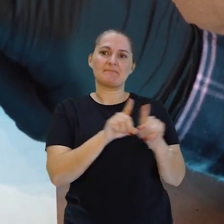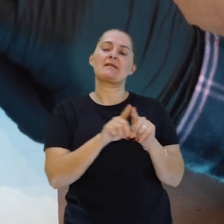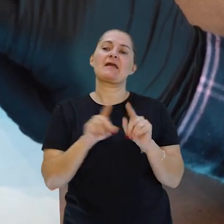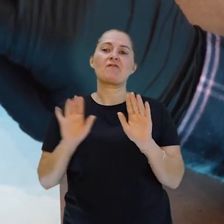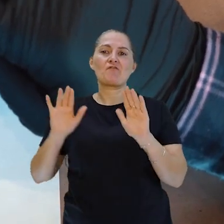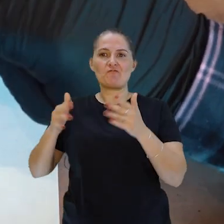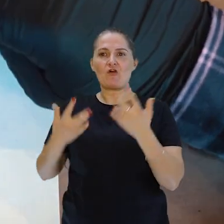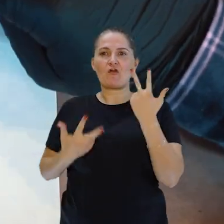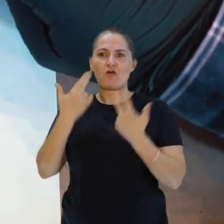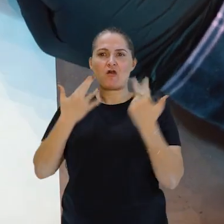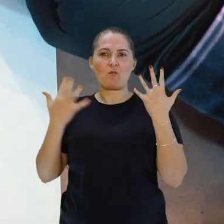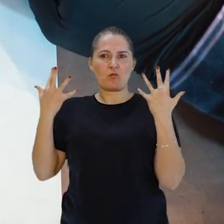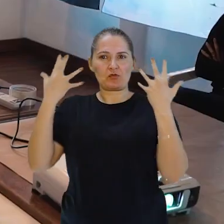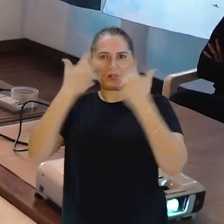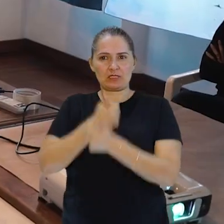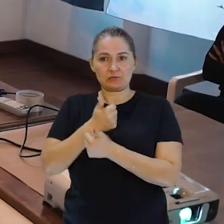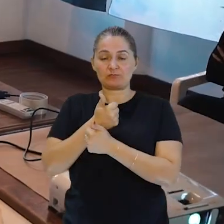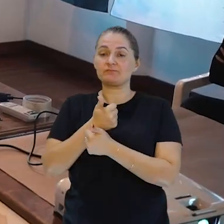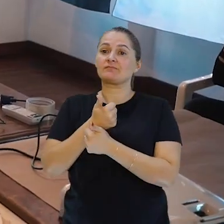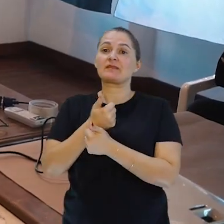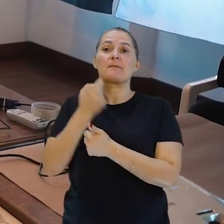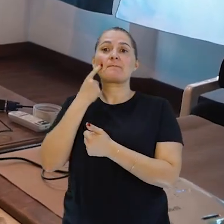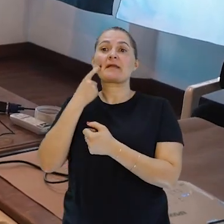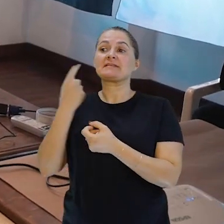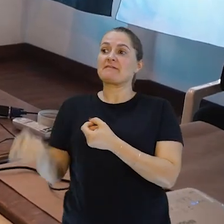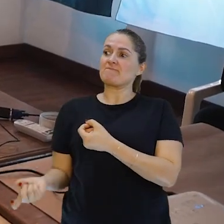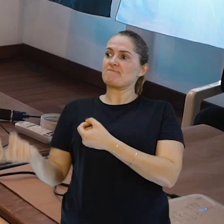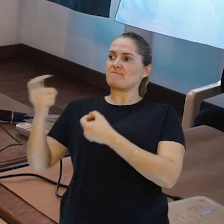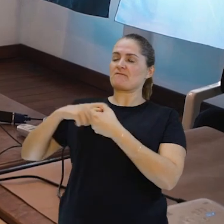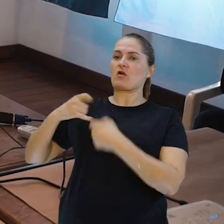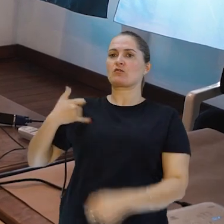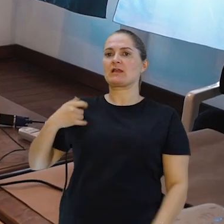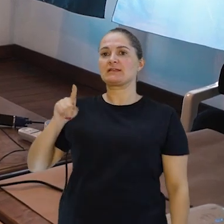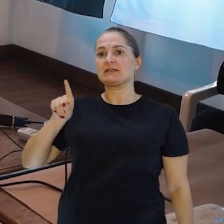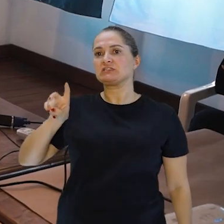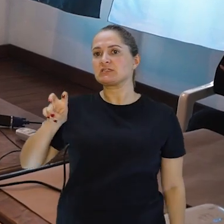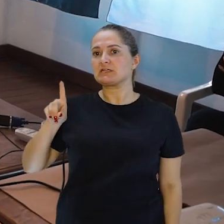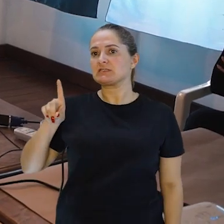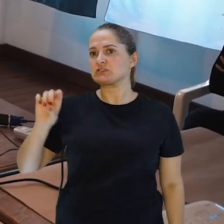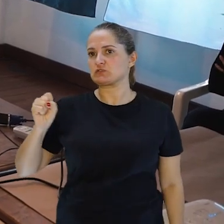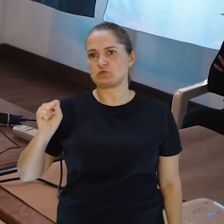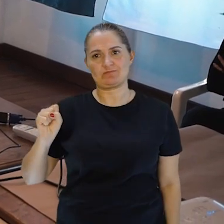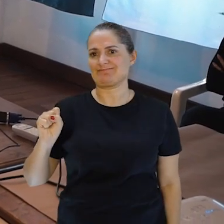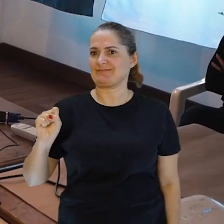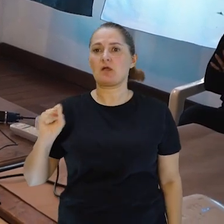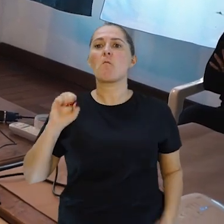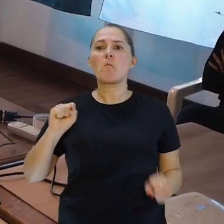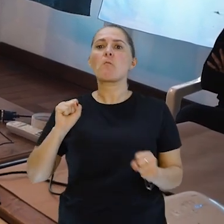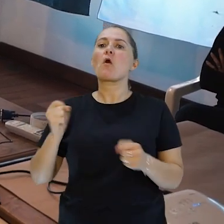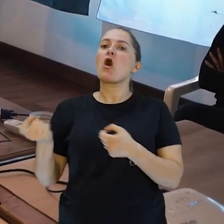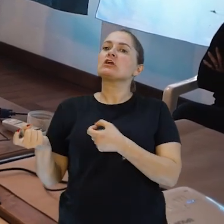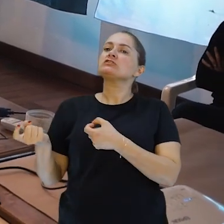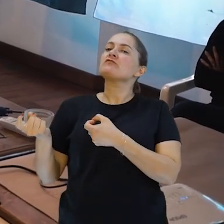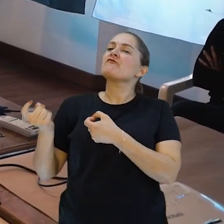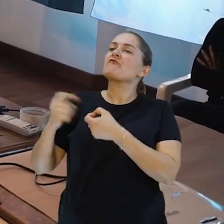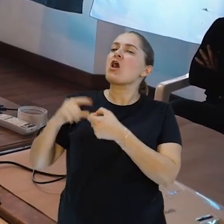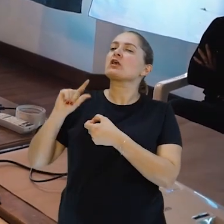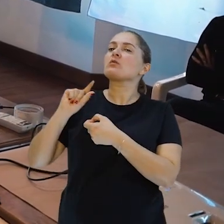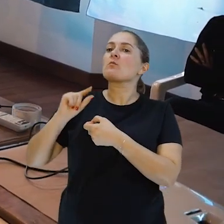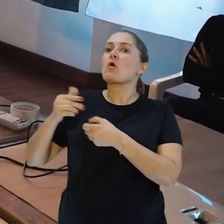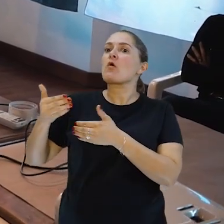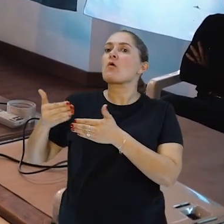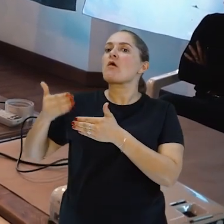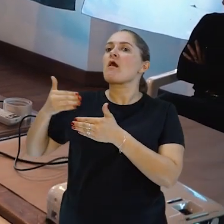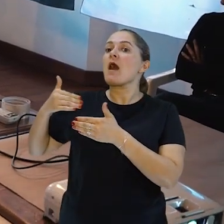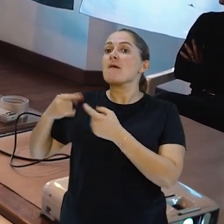com a especialidade do cirurgião plástico, ninguém volta a ter 15 anos, 18 anos. A gente pode voltar a ter uma